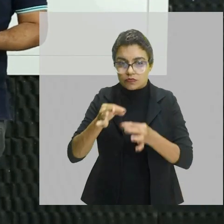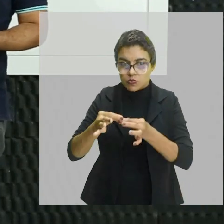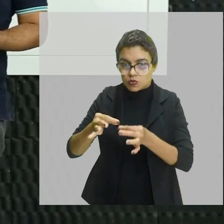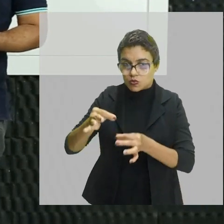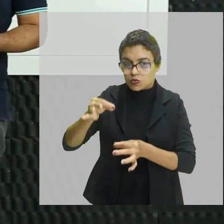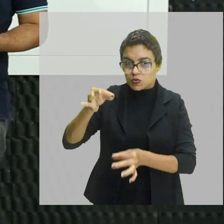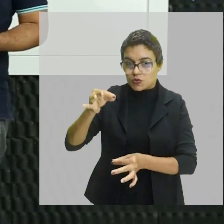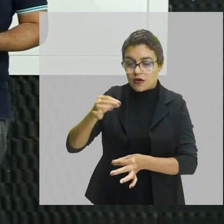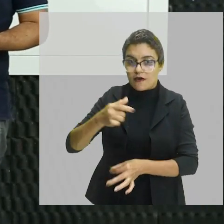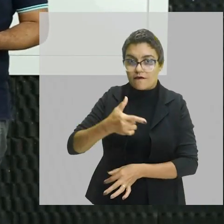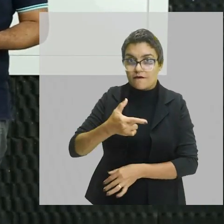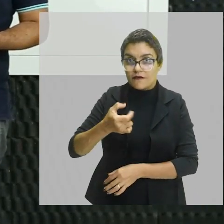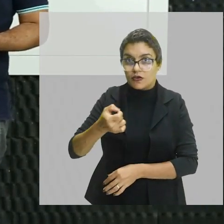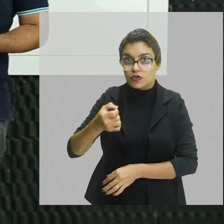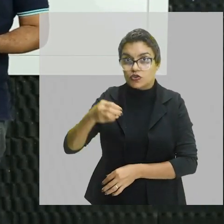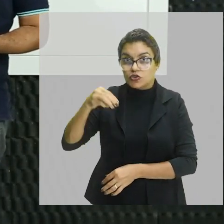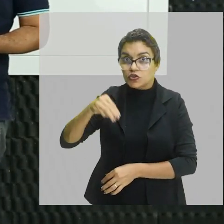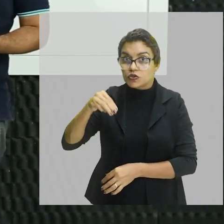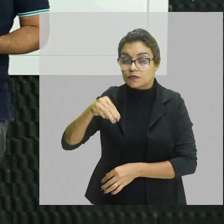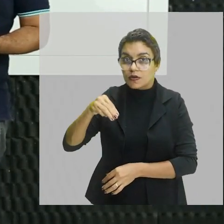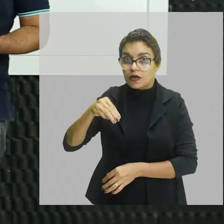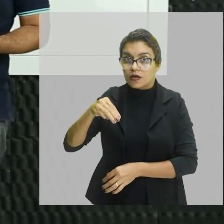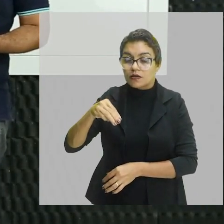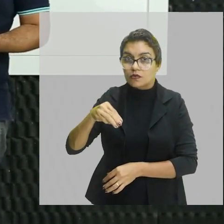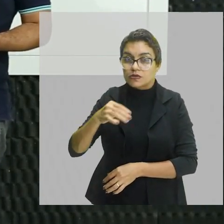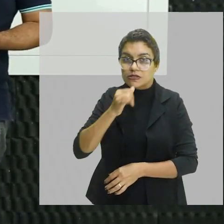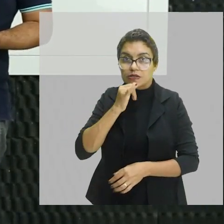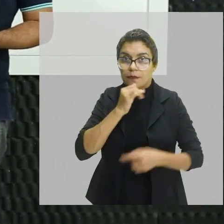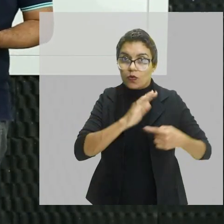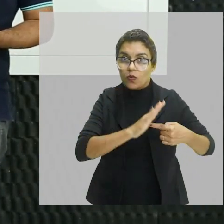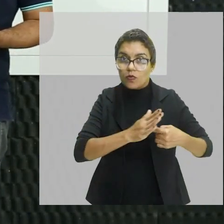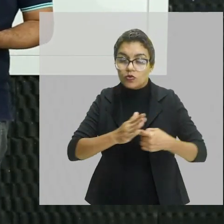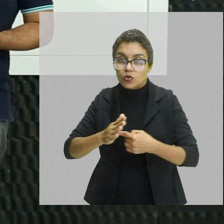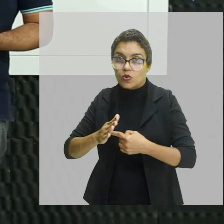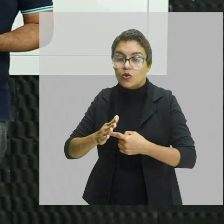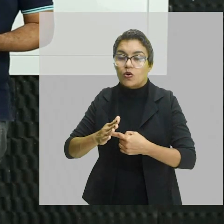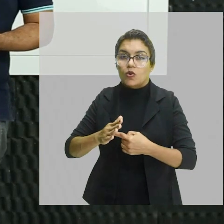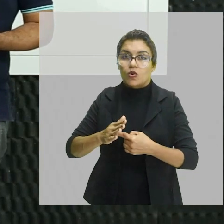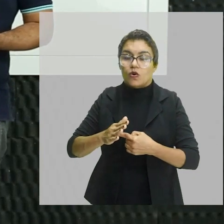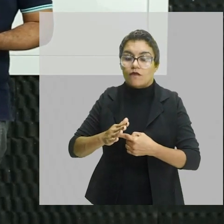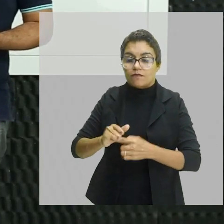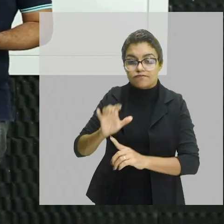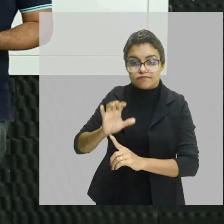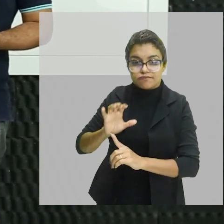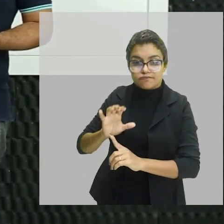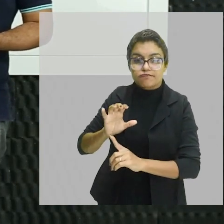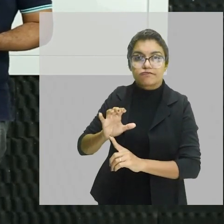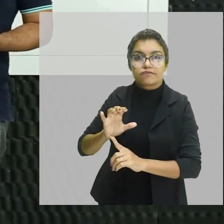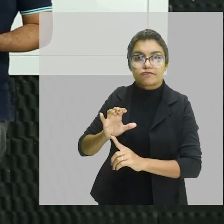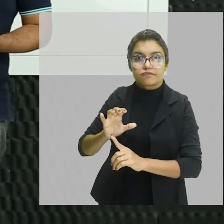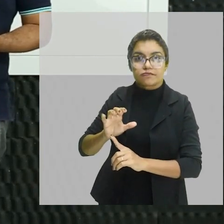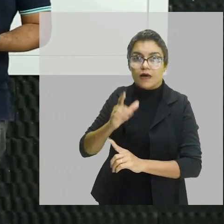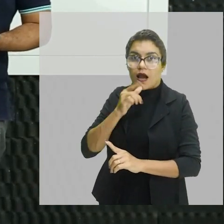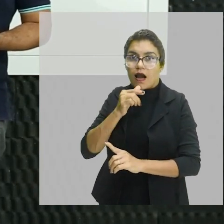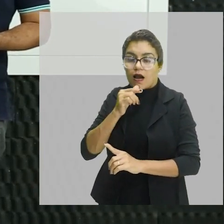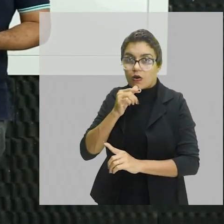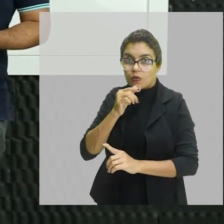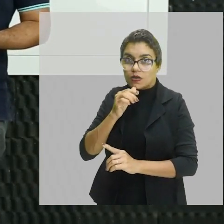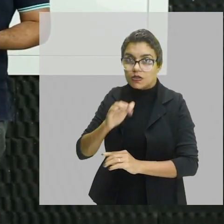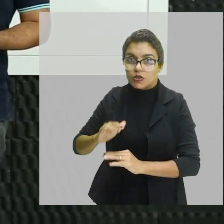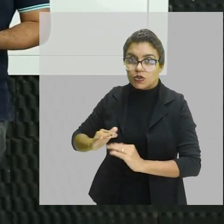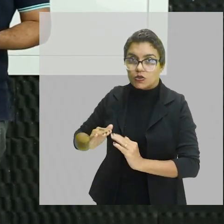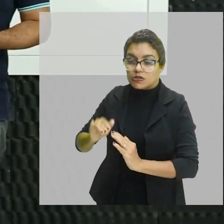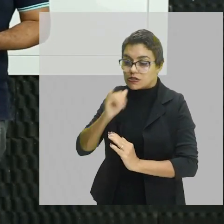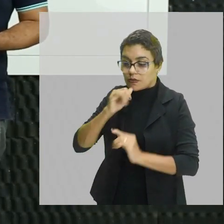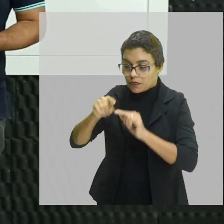né? E vai ser bombeado, né? O motor ele vai ser bombeado, vai bombear água para cima com esse